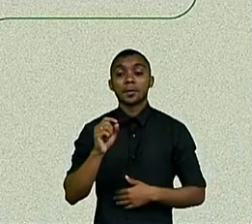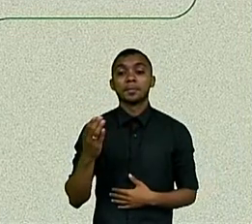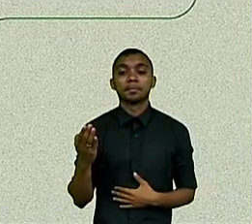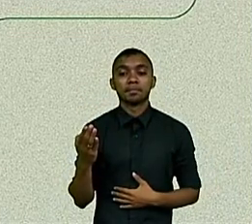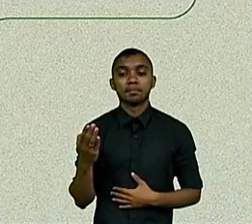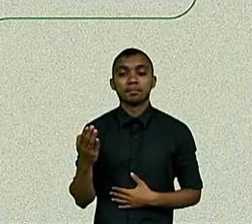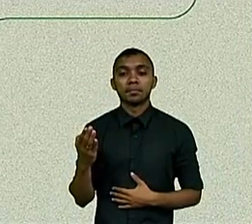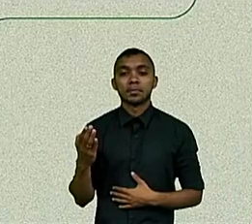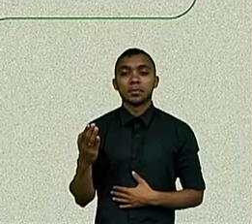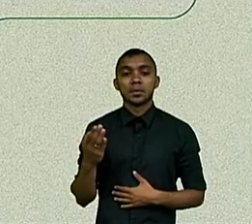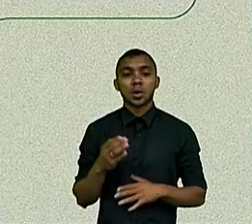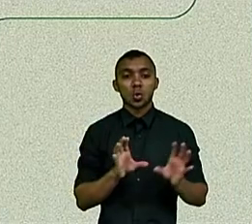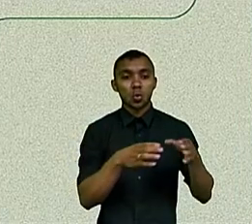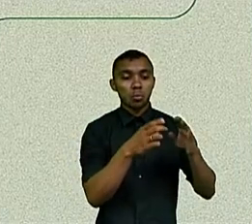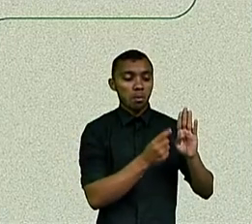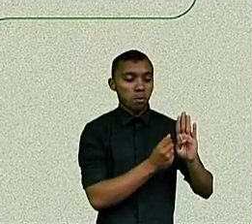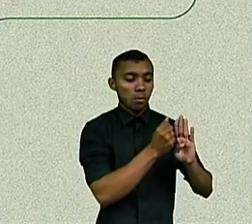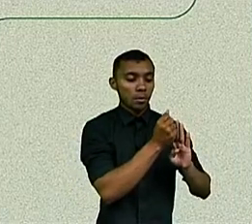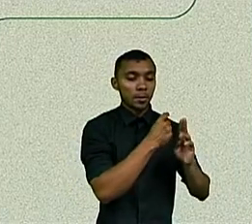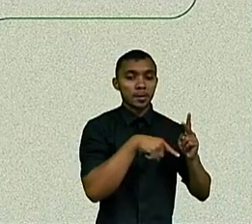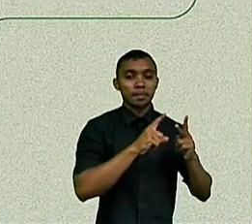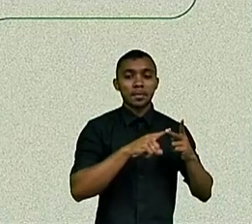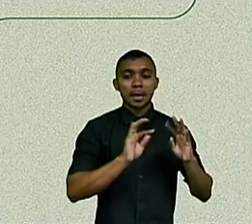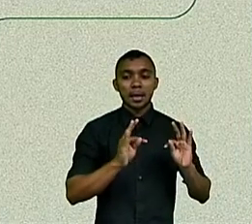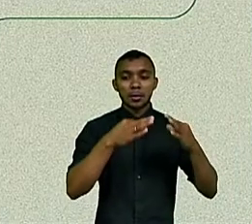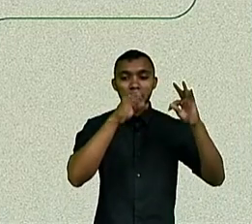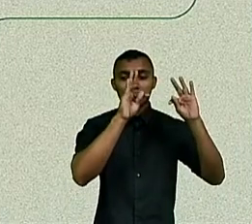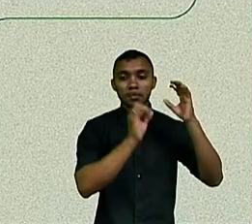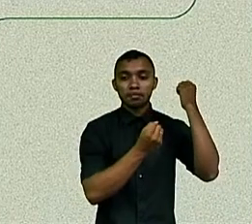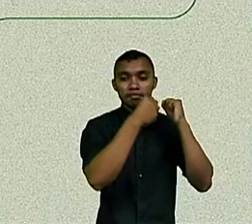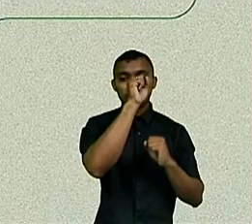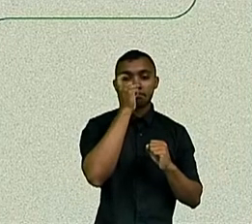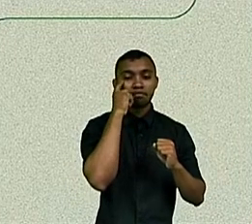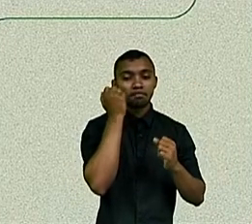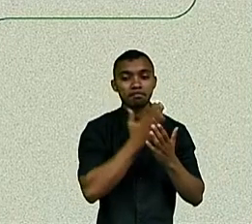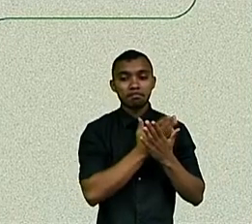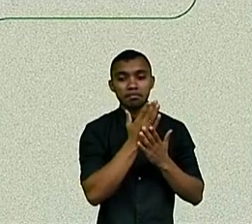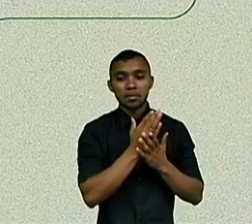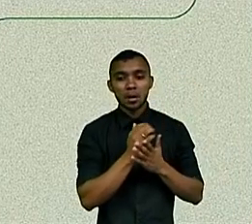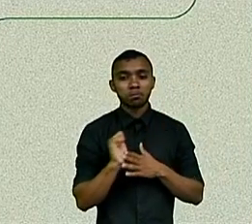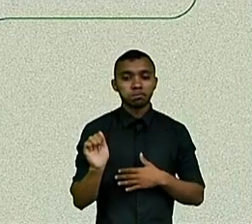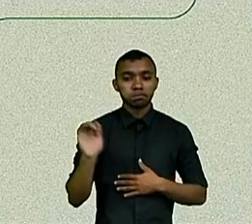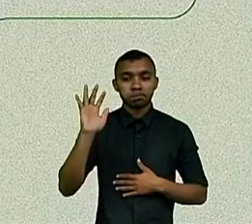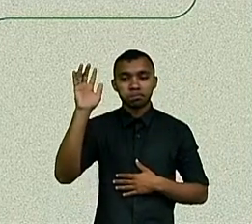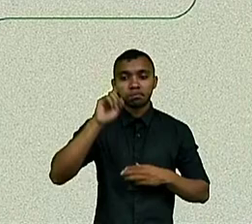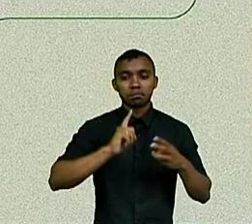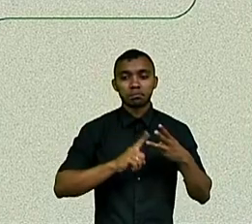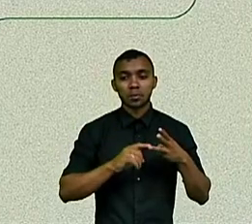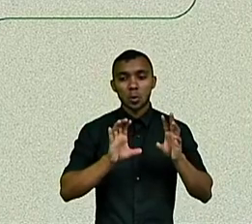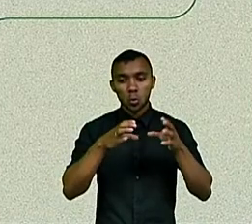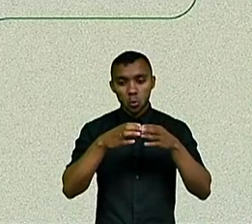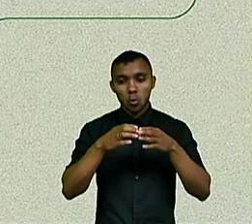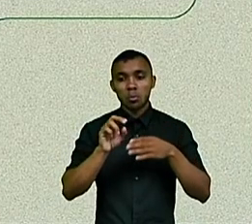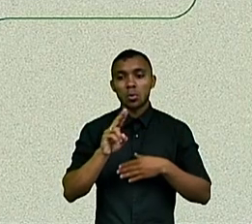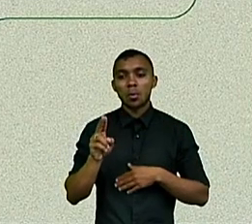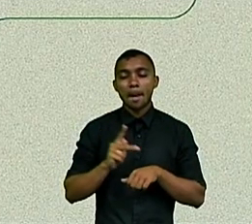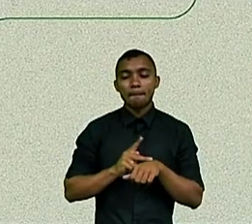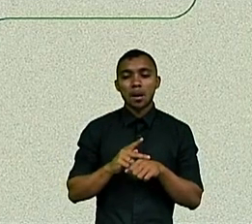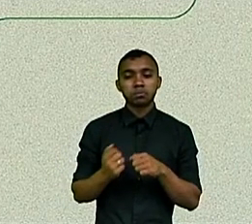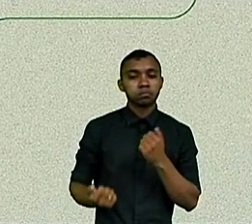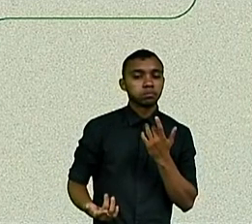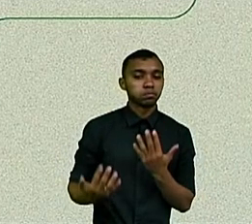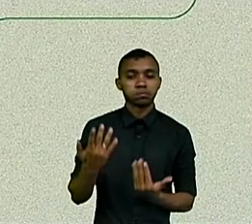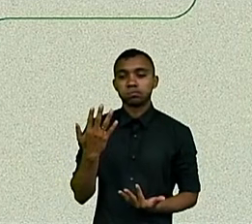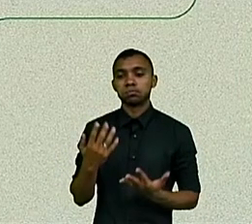tem o burguês os avanços tecnológicos aqui da locomotiva vapor a classe que Os Carvoeiros né a